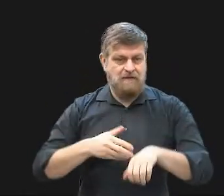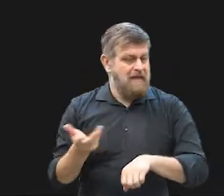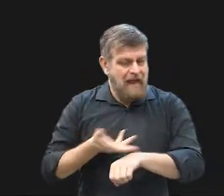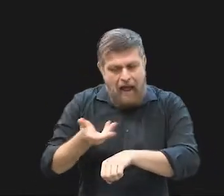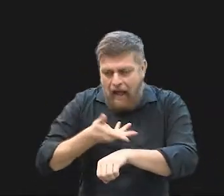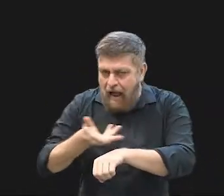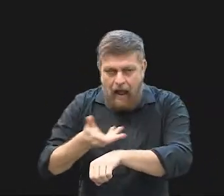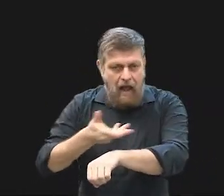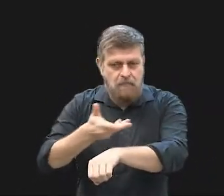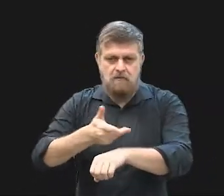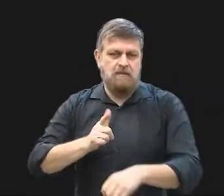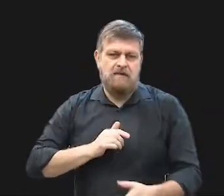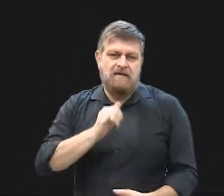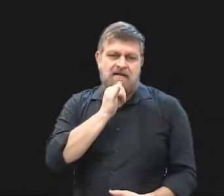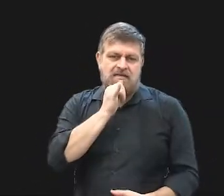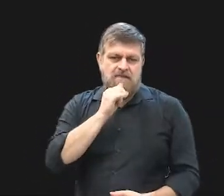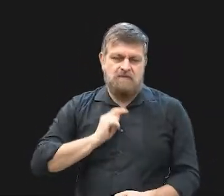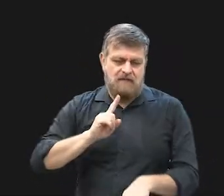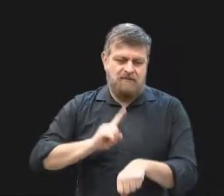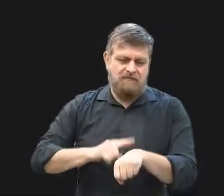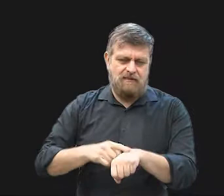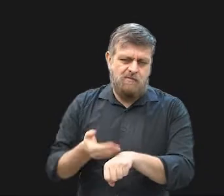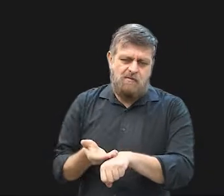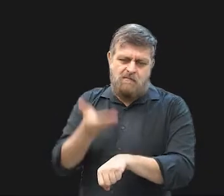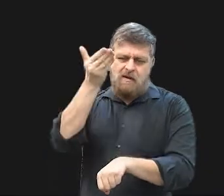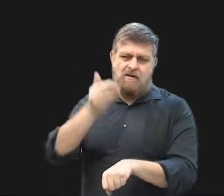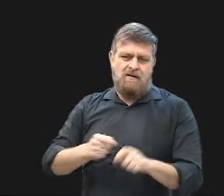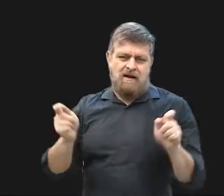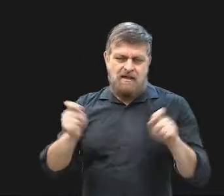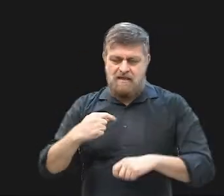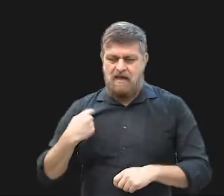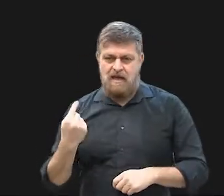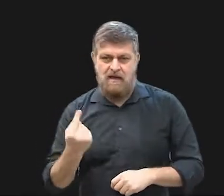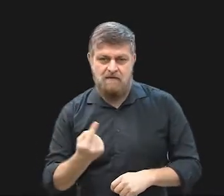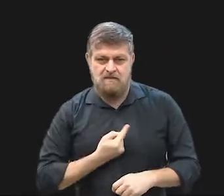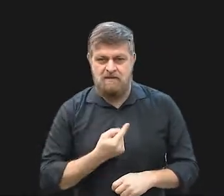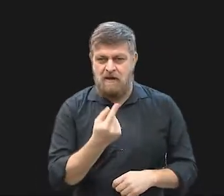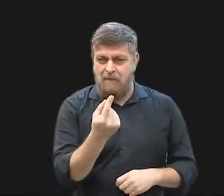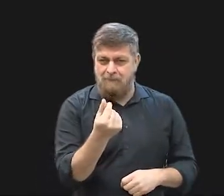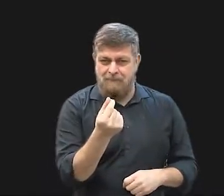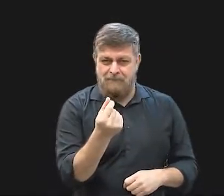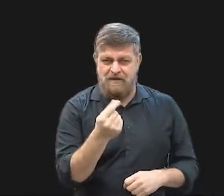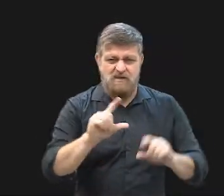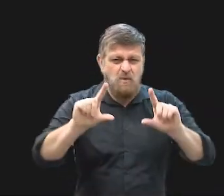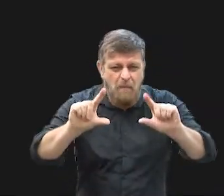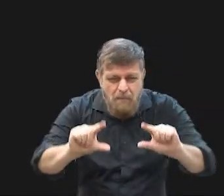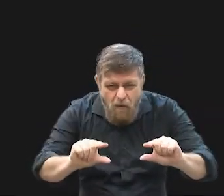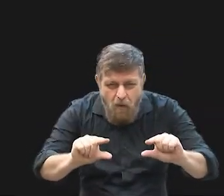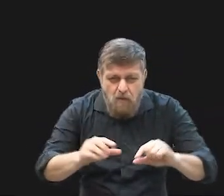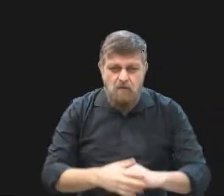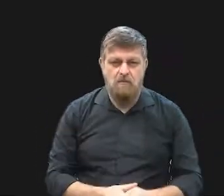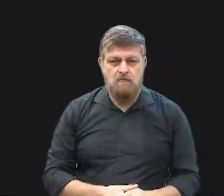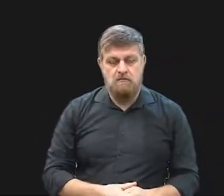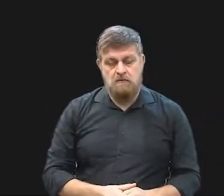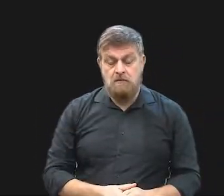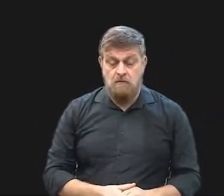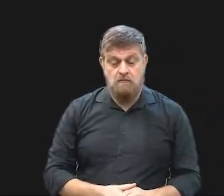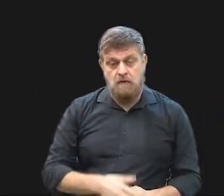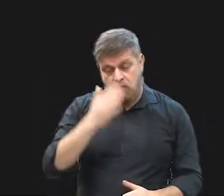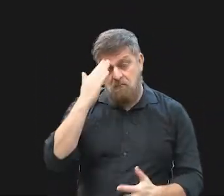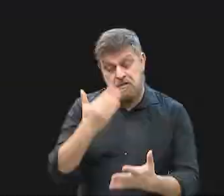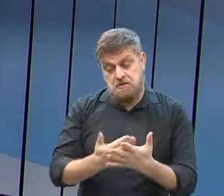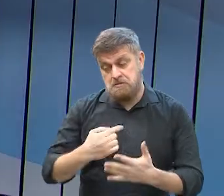ágil, né? Com, por exemplo, um tempo muito maior, com fácil acesso, com custo muito baixo. Então é algo que a gente